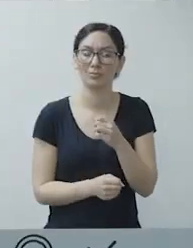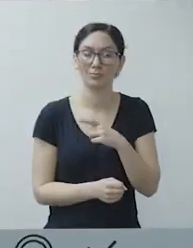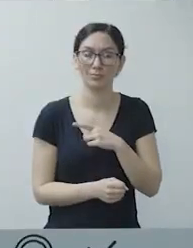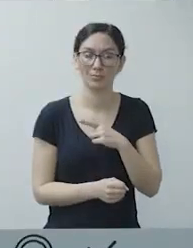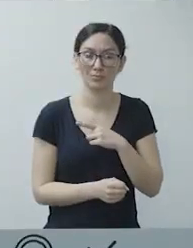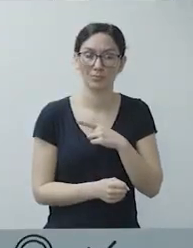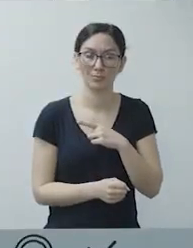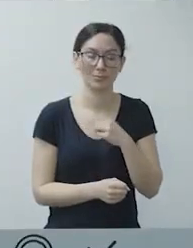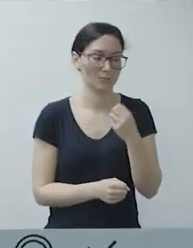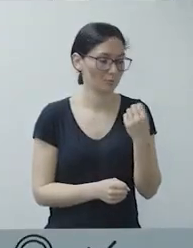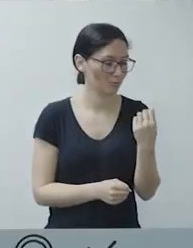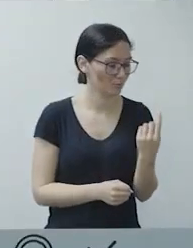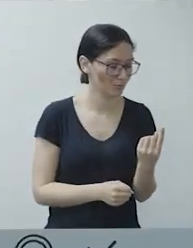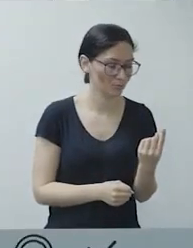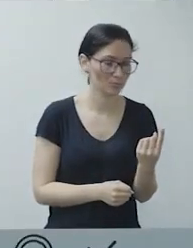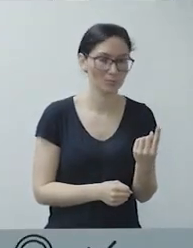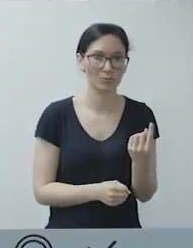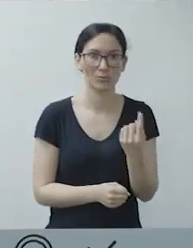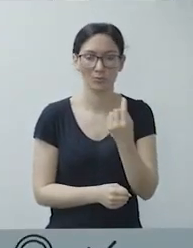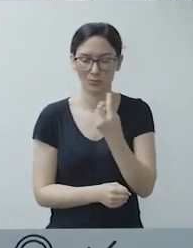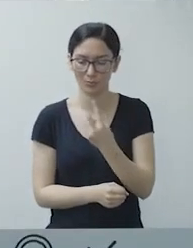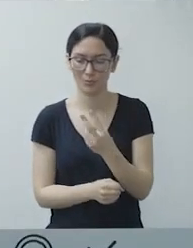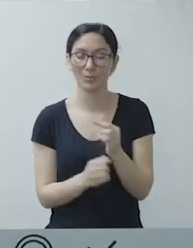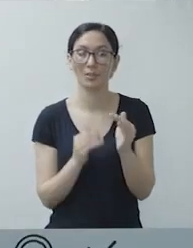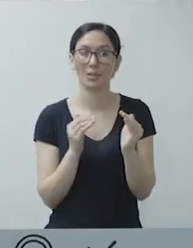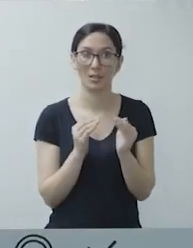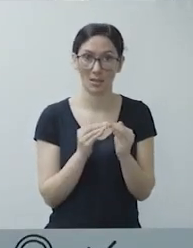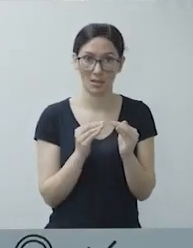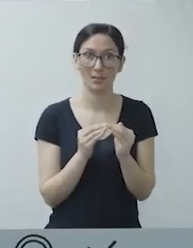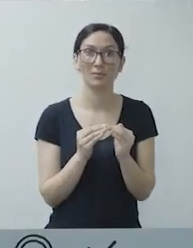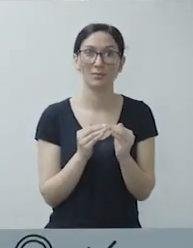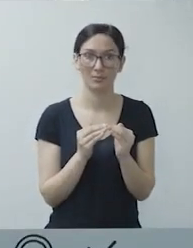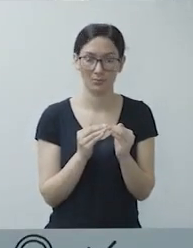temos uma, duas casinhas.